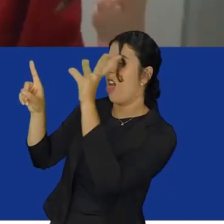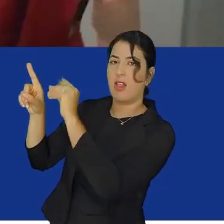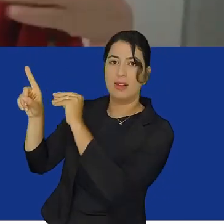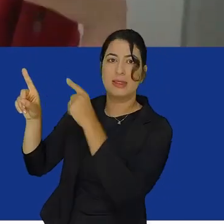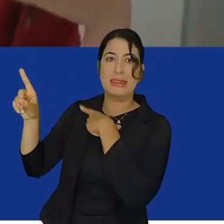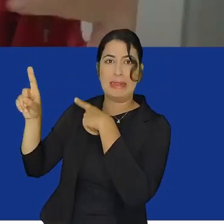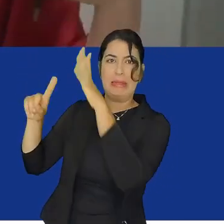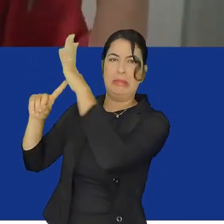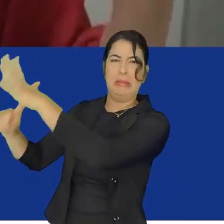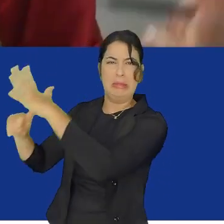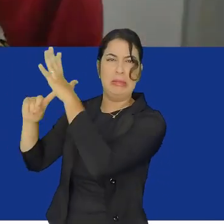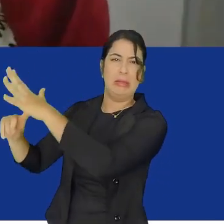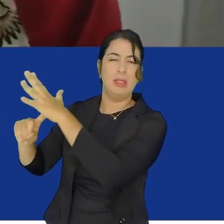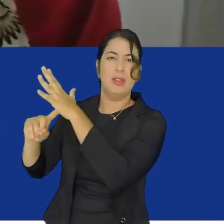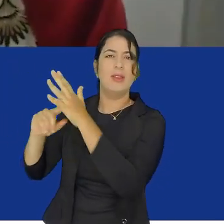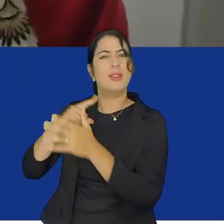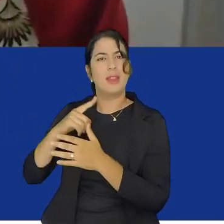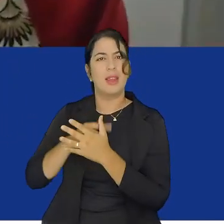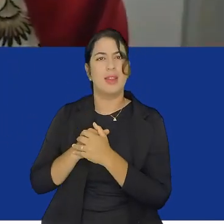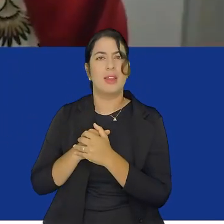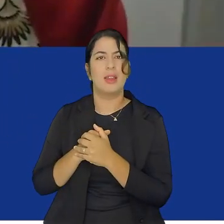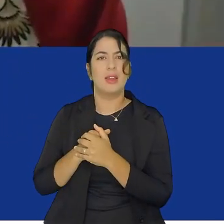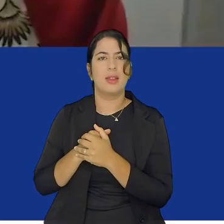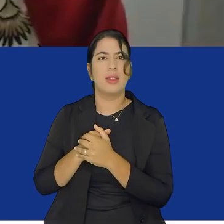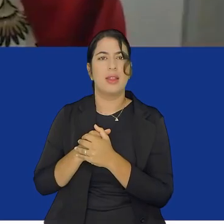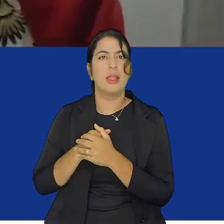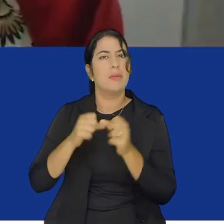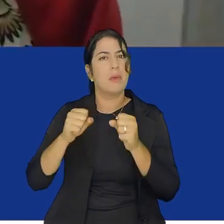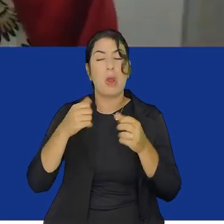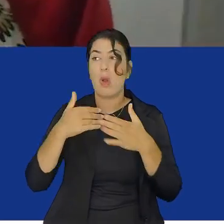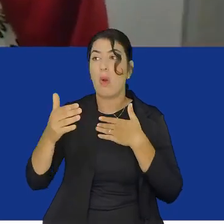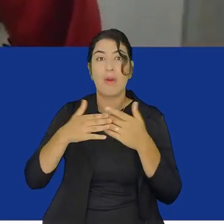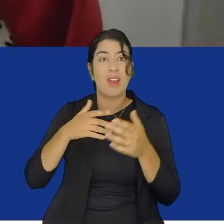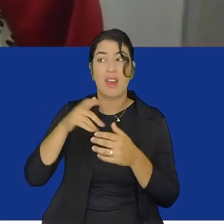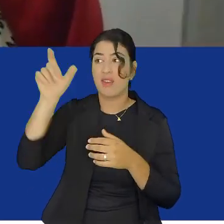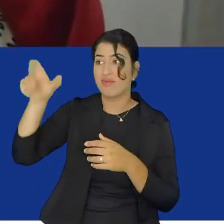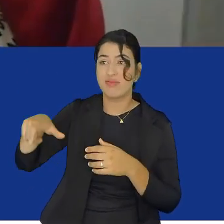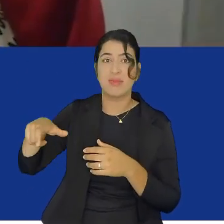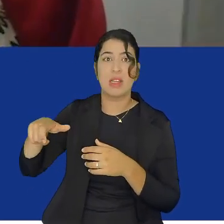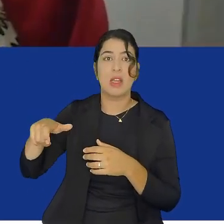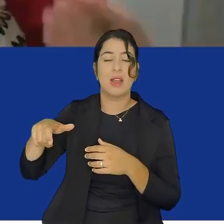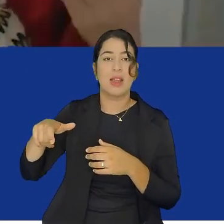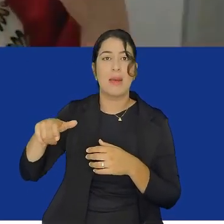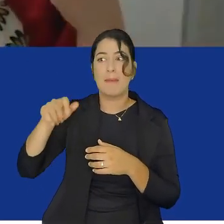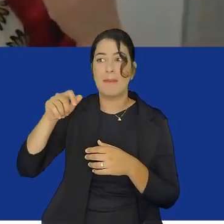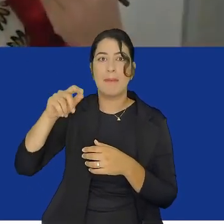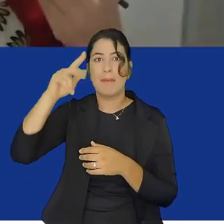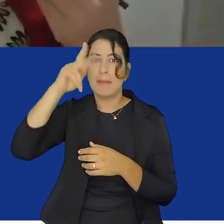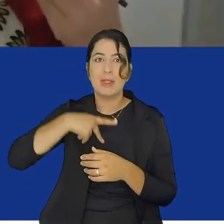aquela pessoa, é qualquer pessoa que estivesse ali naquele lugar. Então, a gente vai ter que ter muita maturidade emocional,